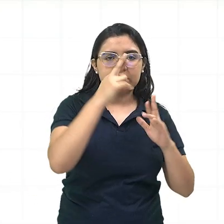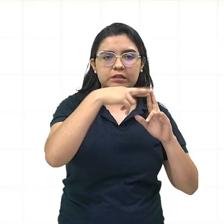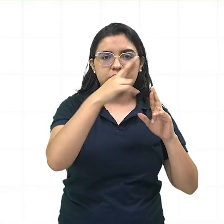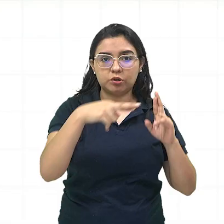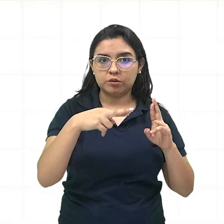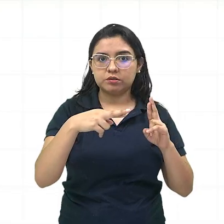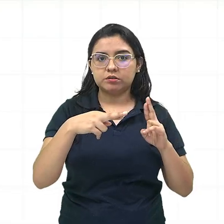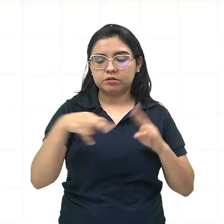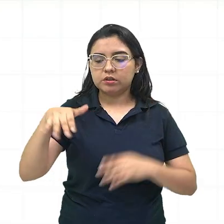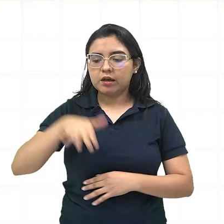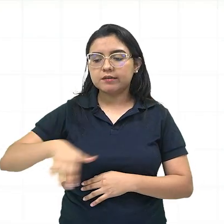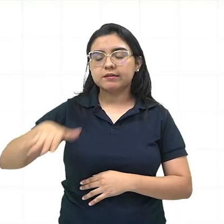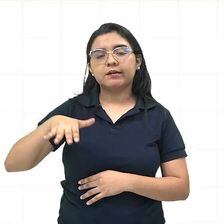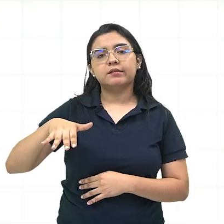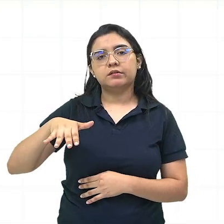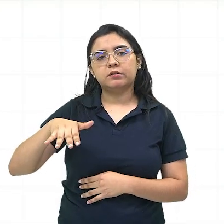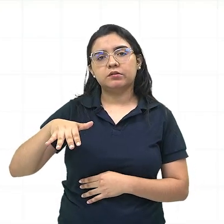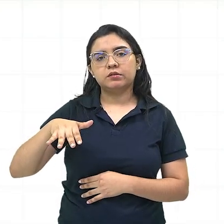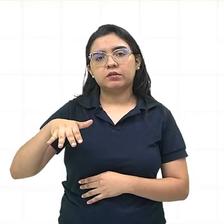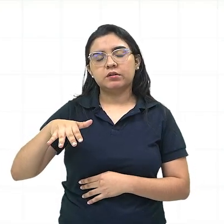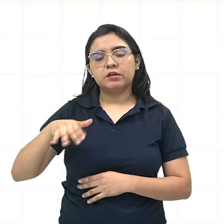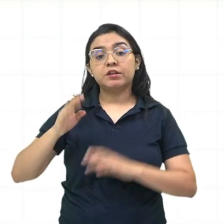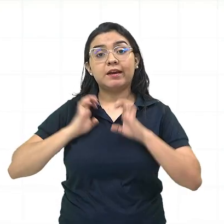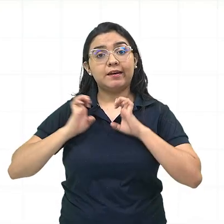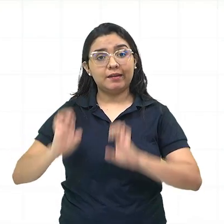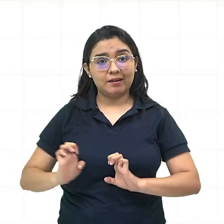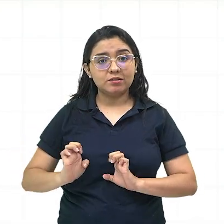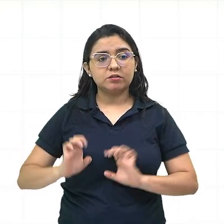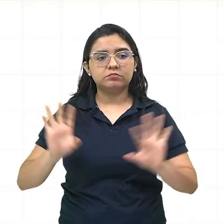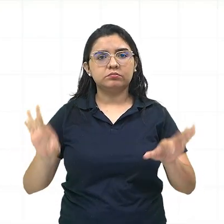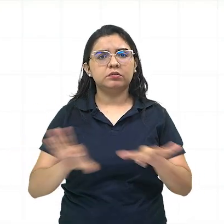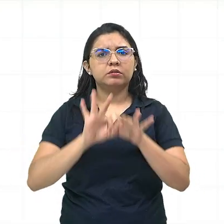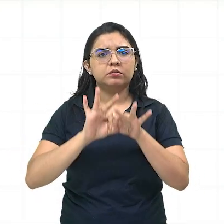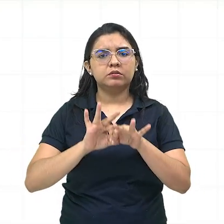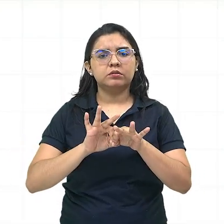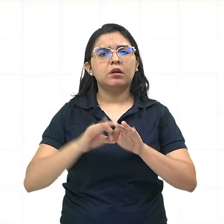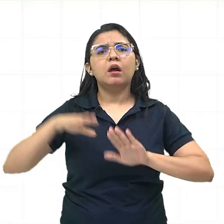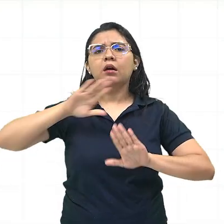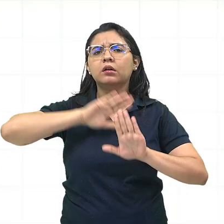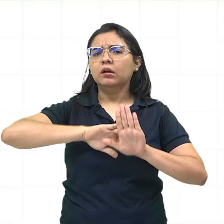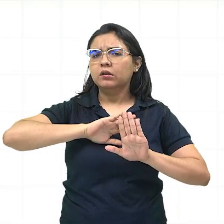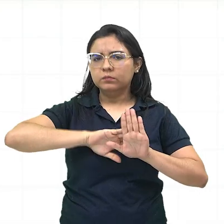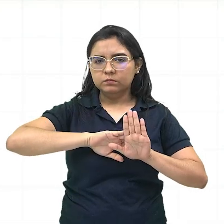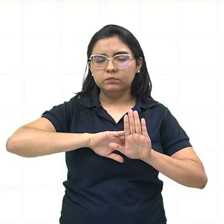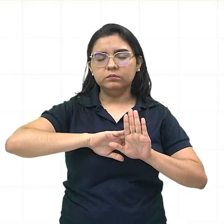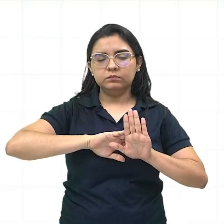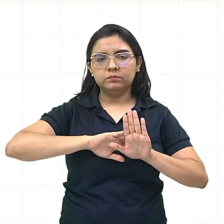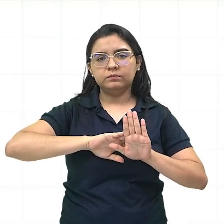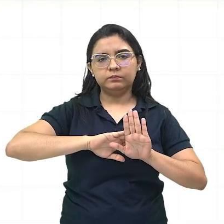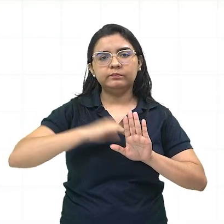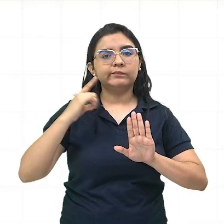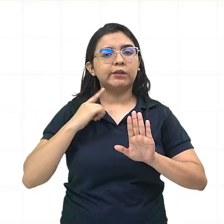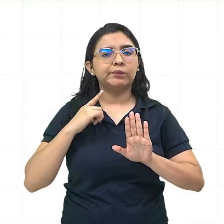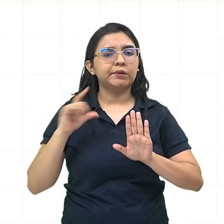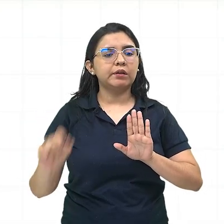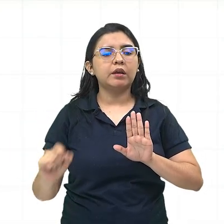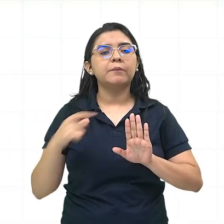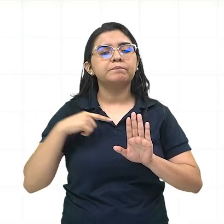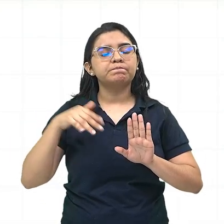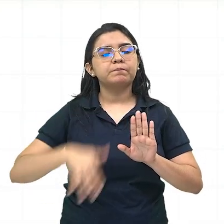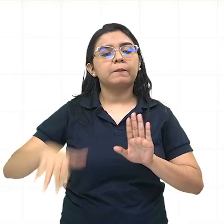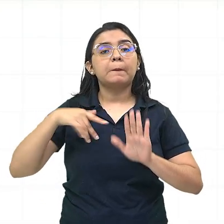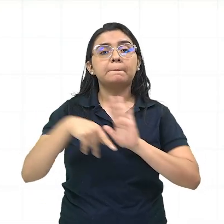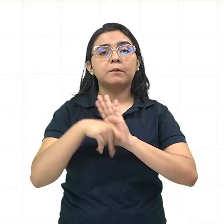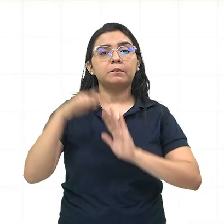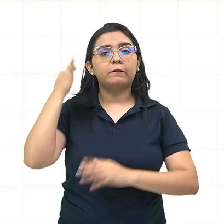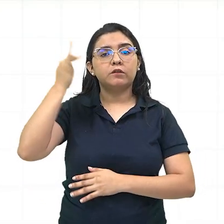religiosas e a dimensão da ética, por trás de tudo isso, nós temos também um terreno